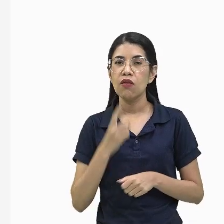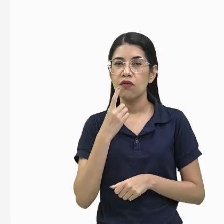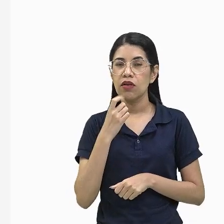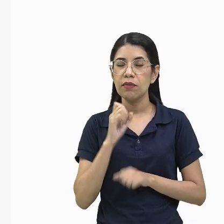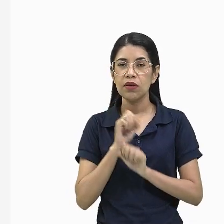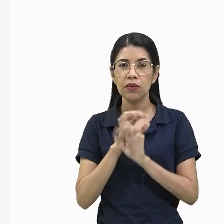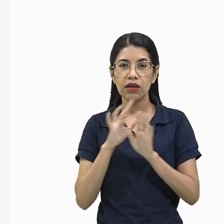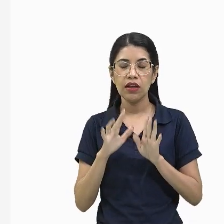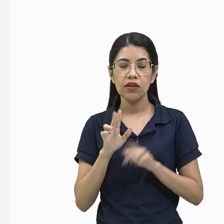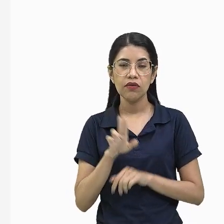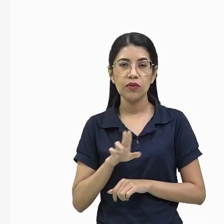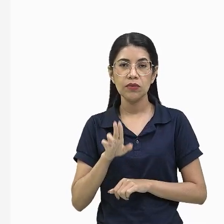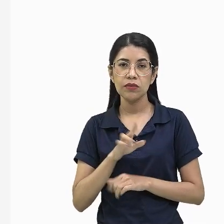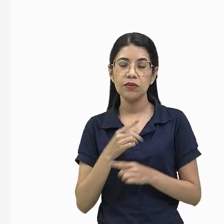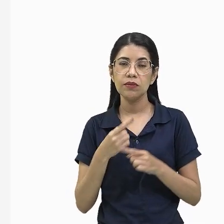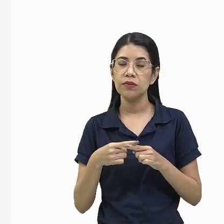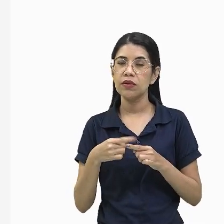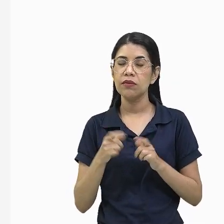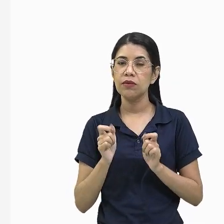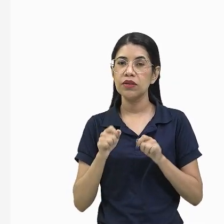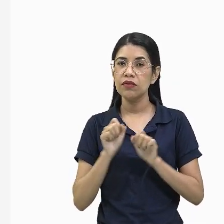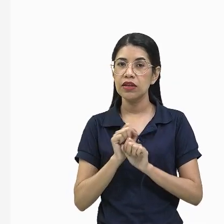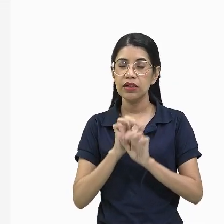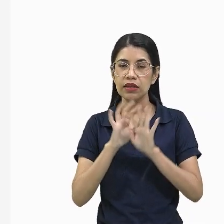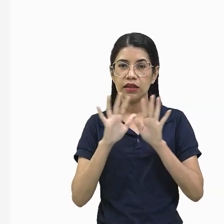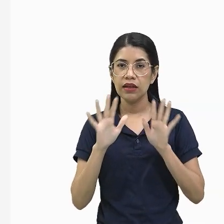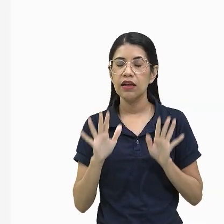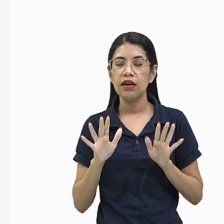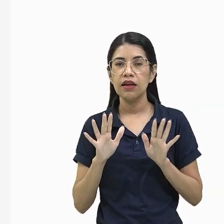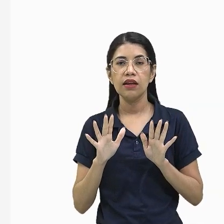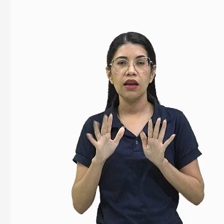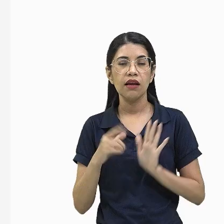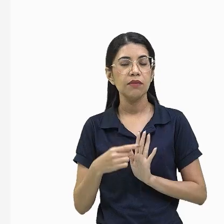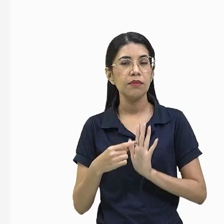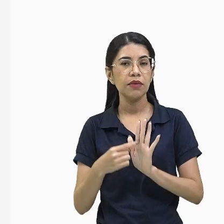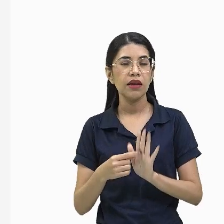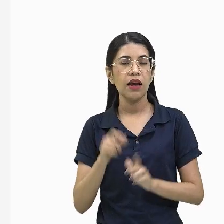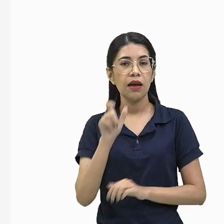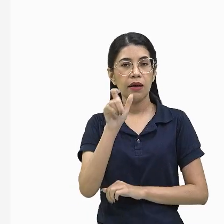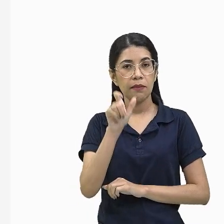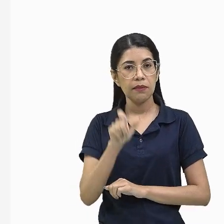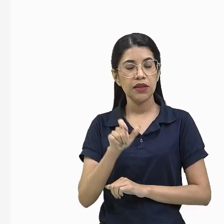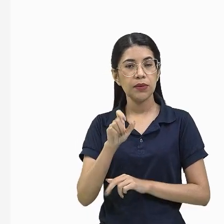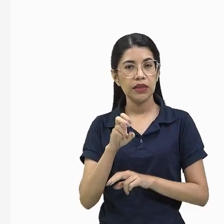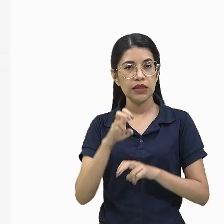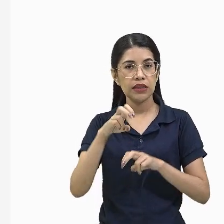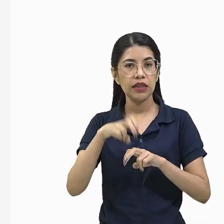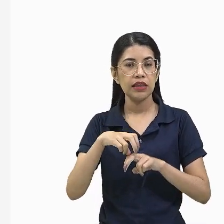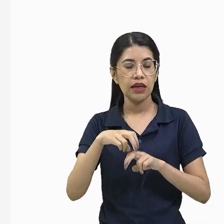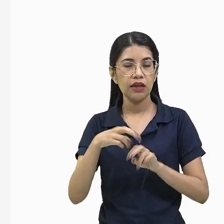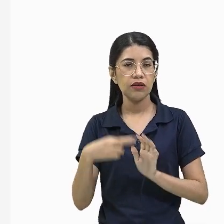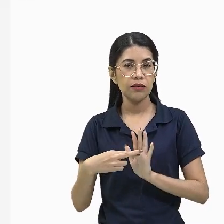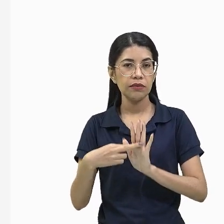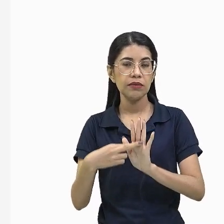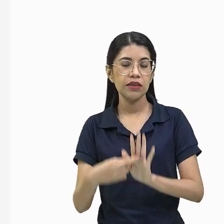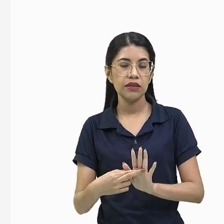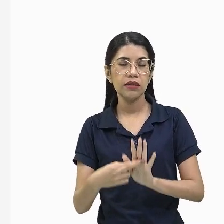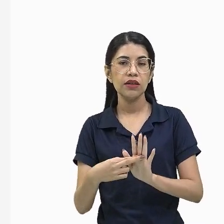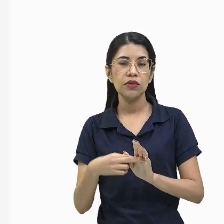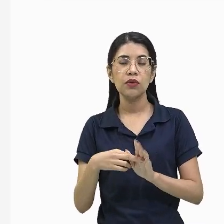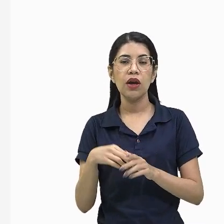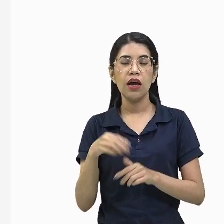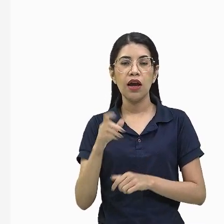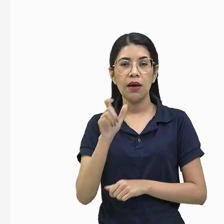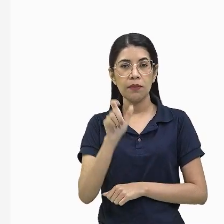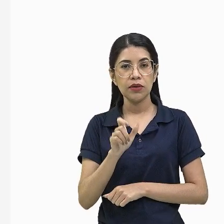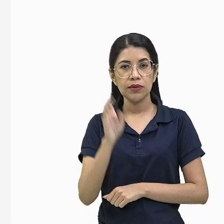foi colocado dessa forma justamente para dar destaque para a pessoa que fica ao centro, né, representando o brasileiro ou